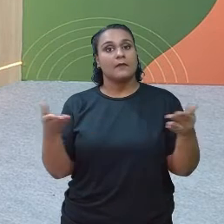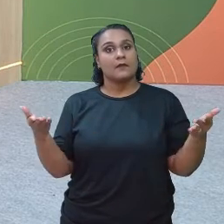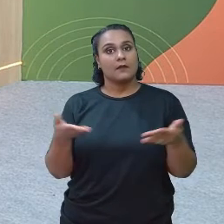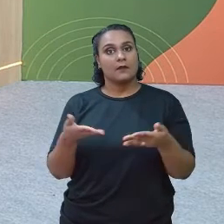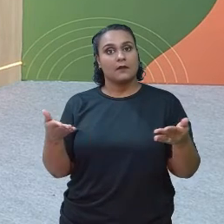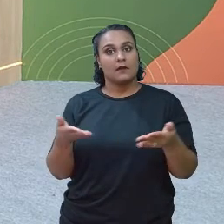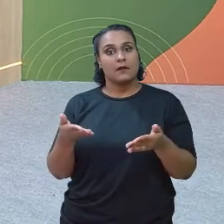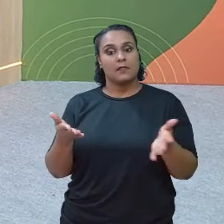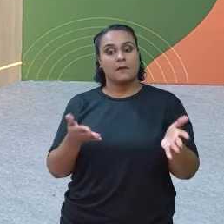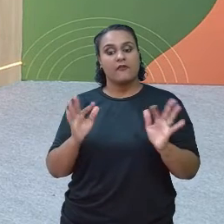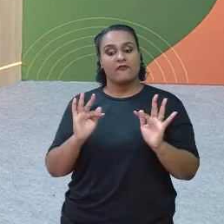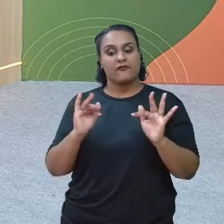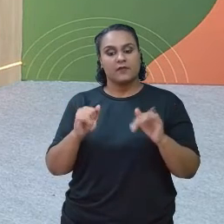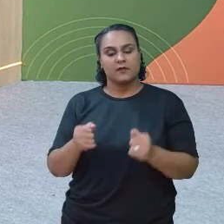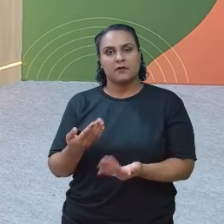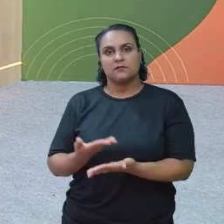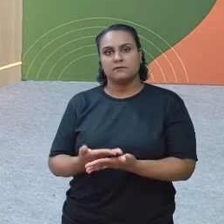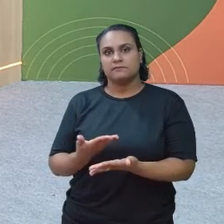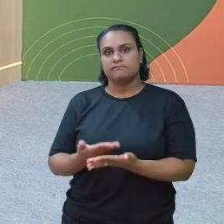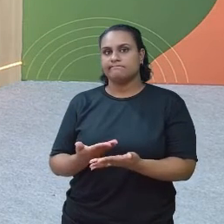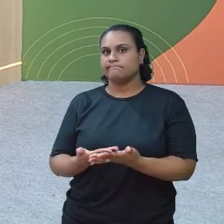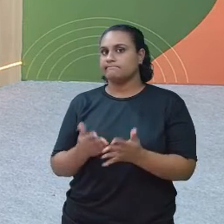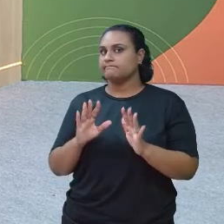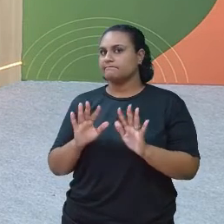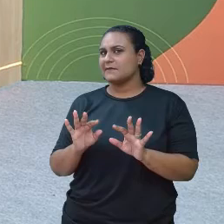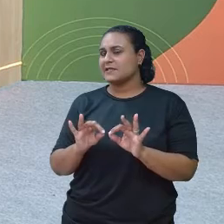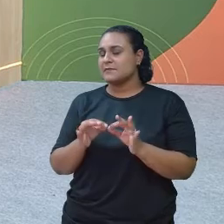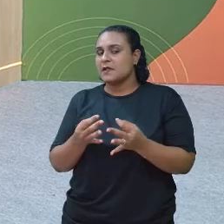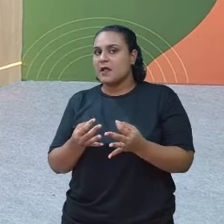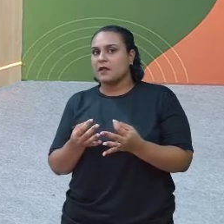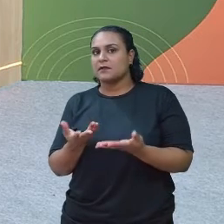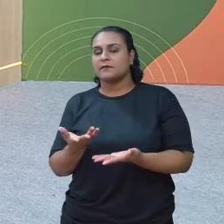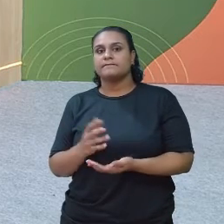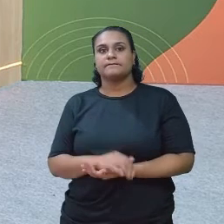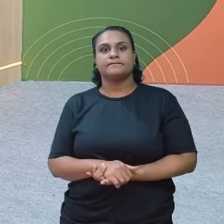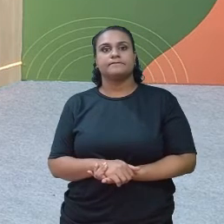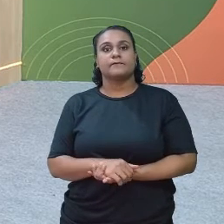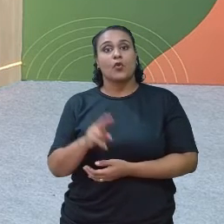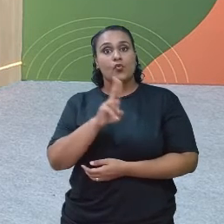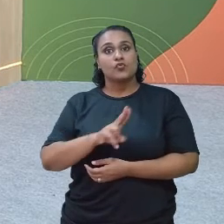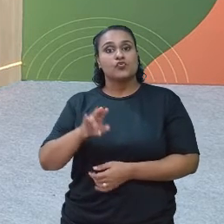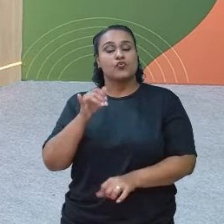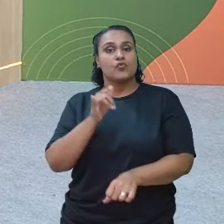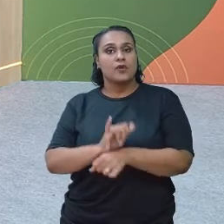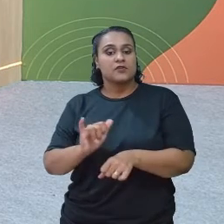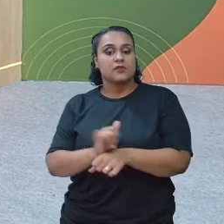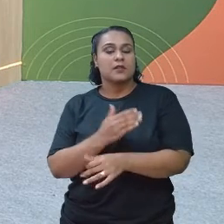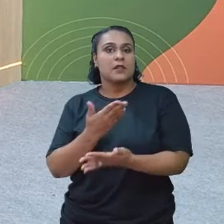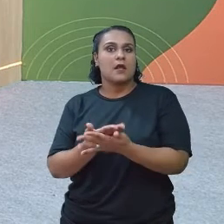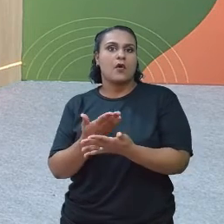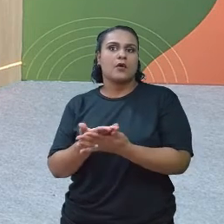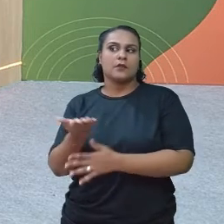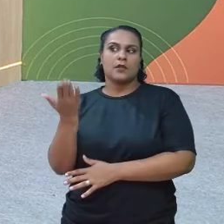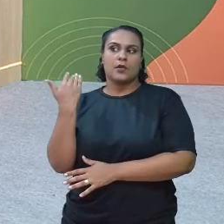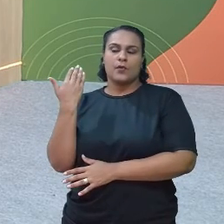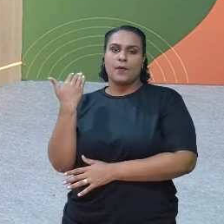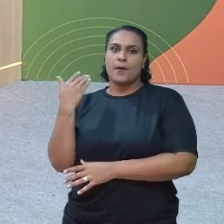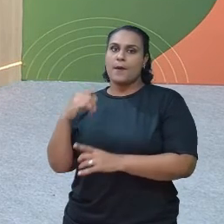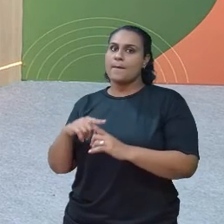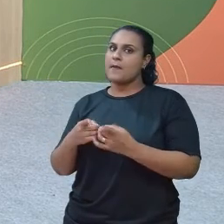nessa parte final da aula, a gente simplesmente refez o que a gente tinha feito na aula anterior, só que agora a